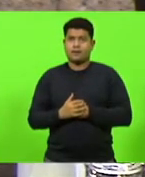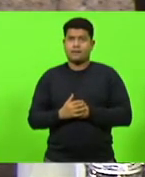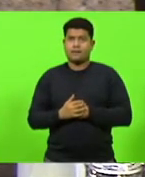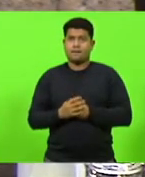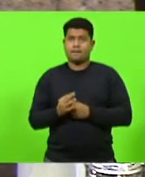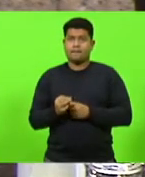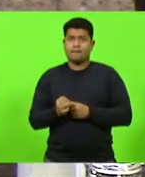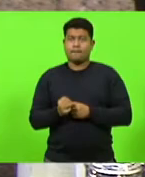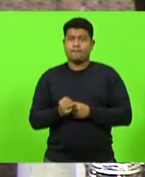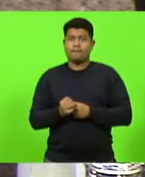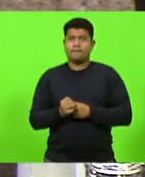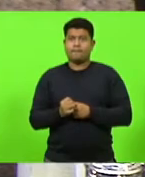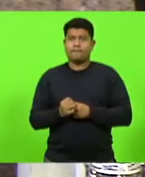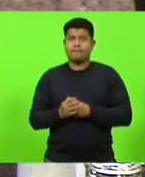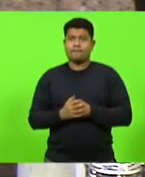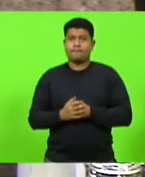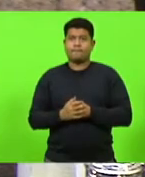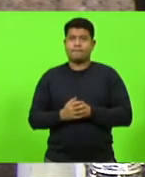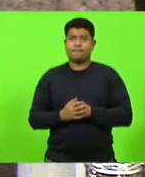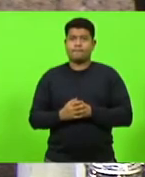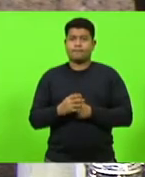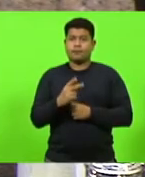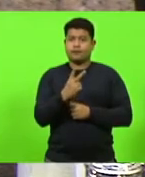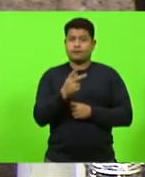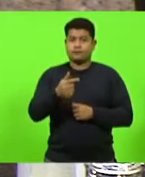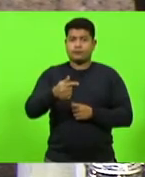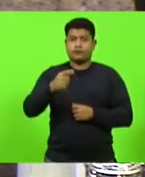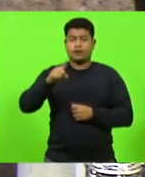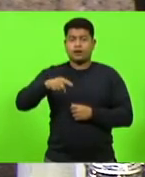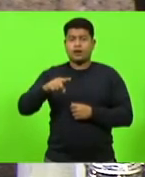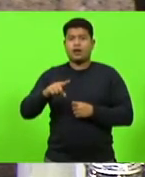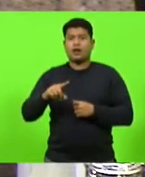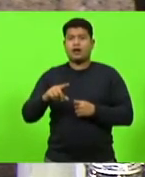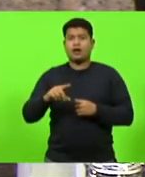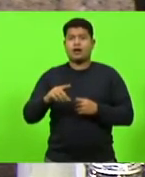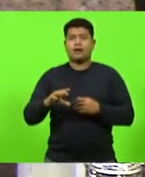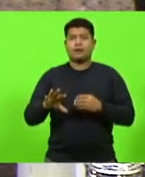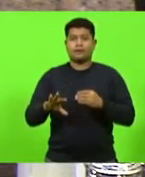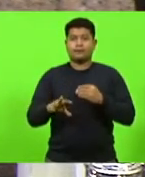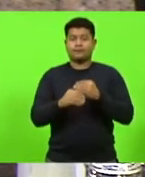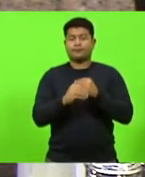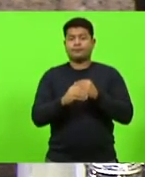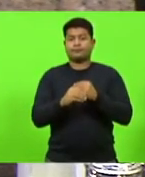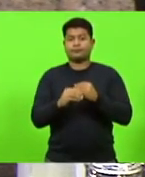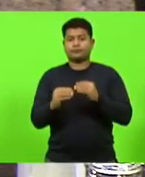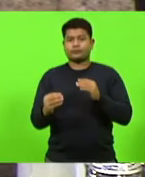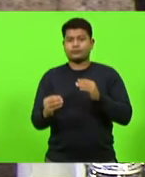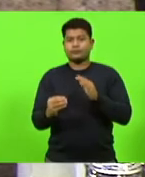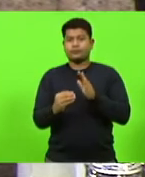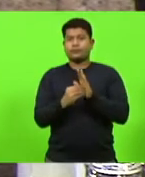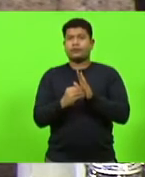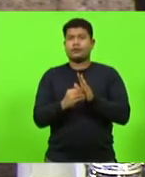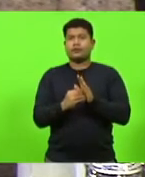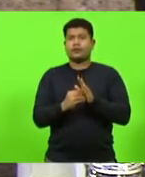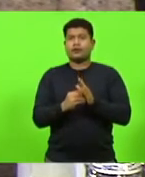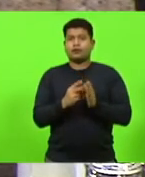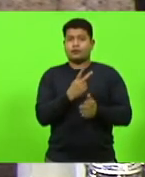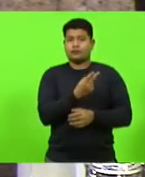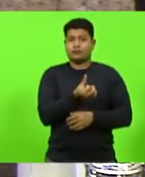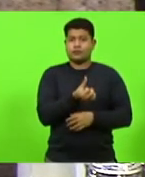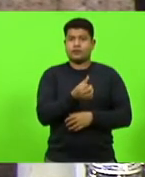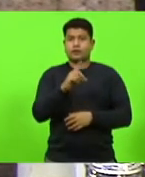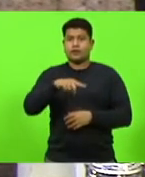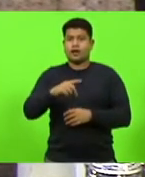29 é justificativa. A 27 seria a supressiva. E não está no. A 27, não, a 26 é a supressiva.